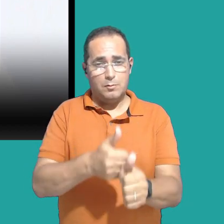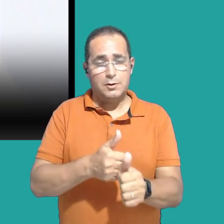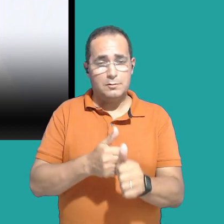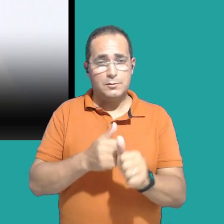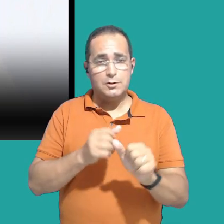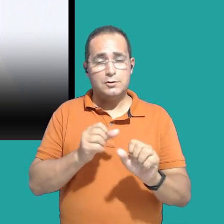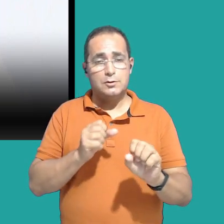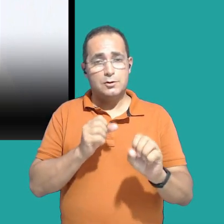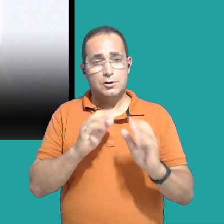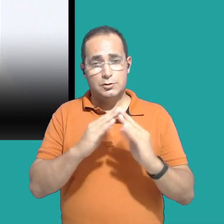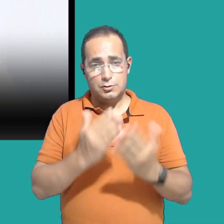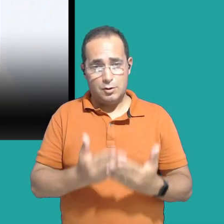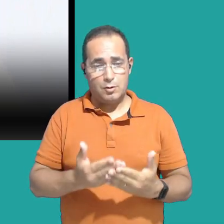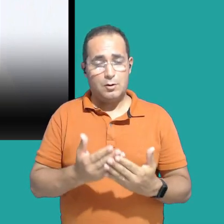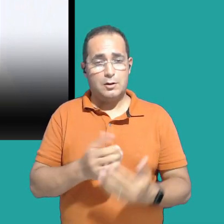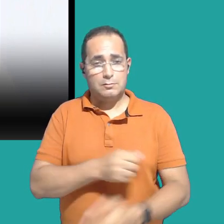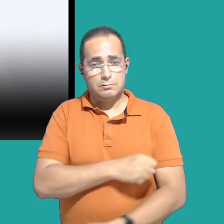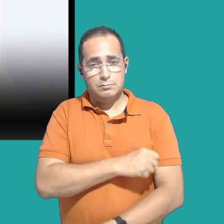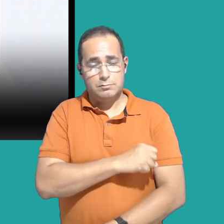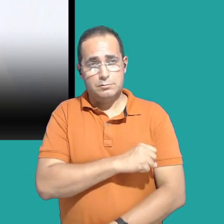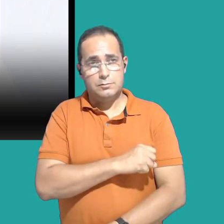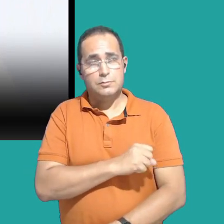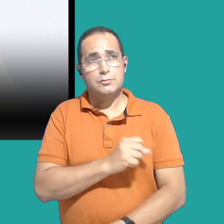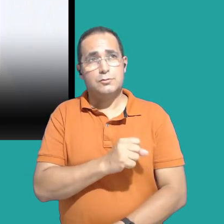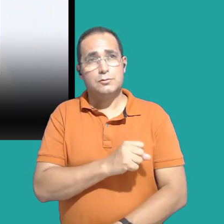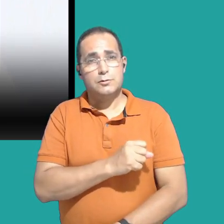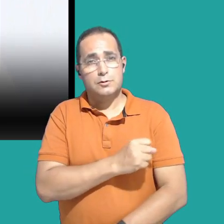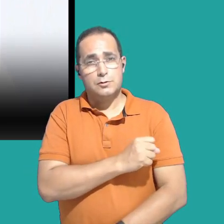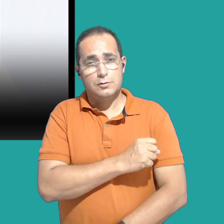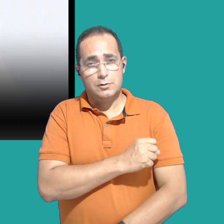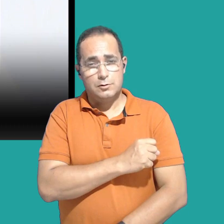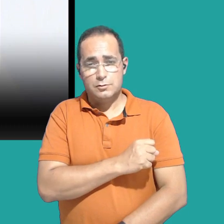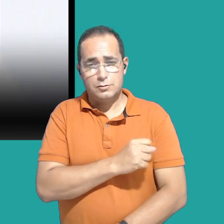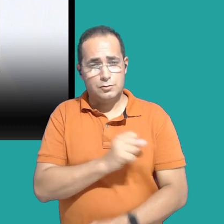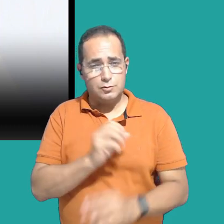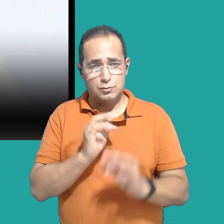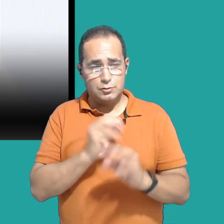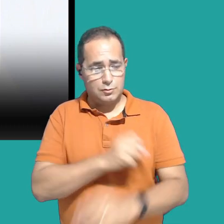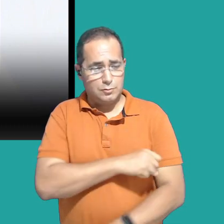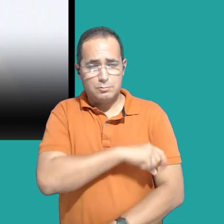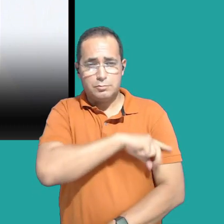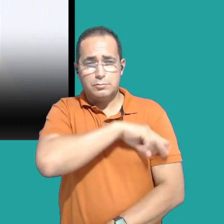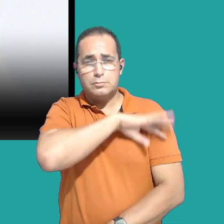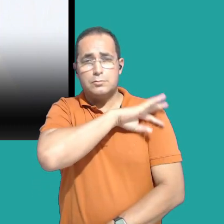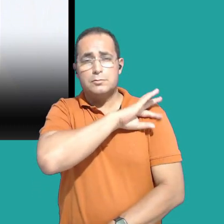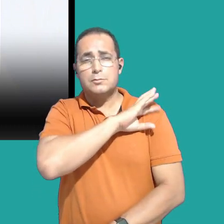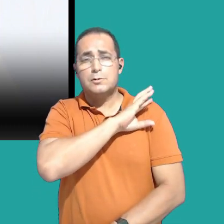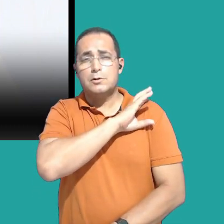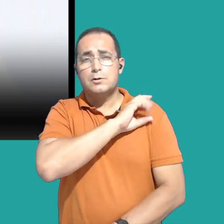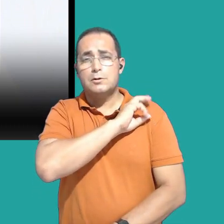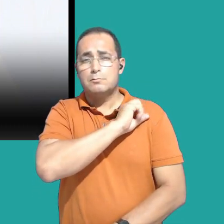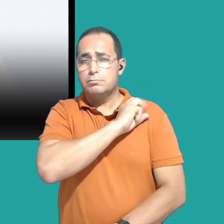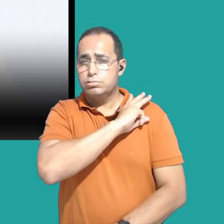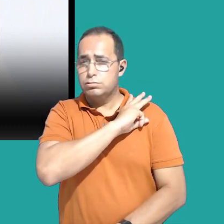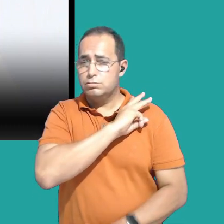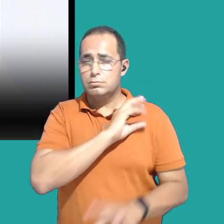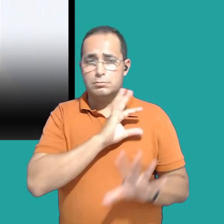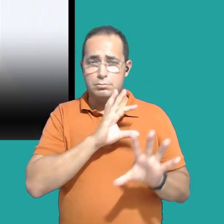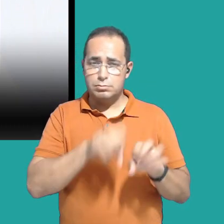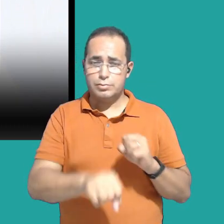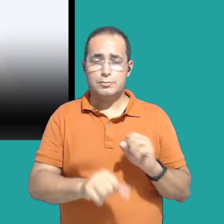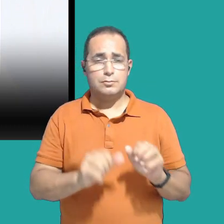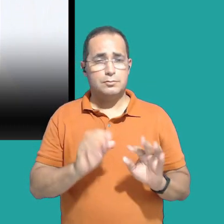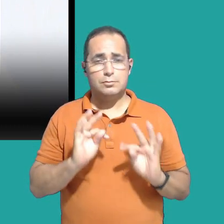fiz o acompanhamento também, eu estudei em escola regular o tempo inteiro, do ensino fundamental, aliás, do começo,